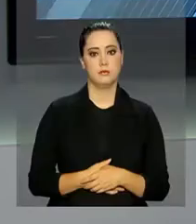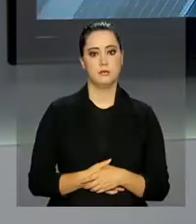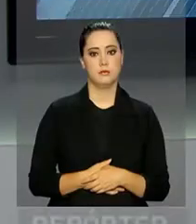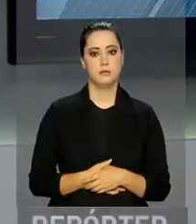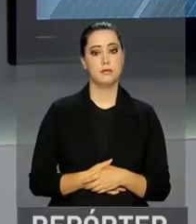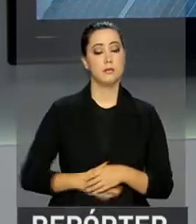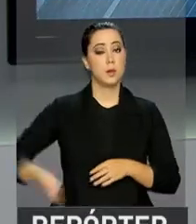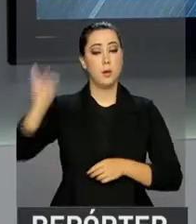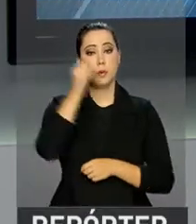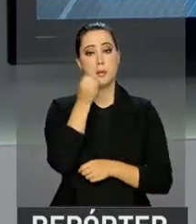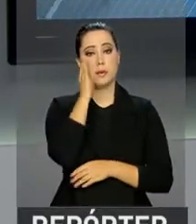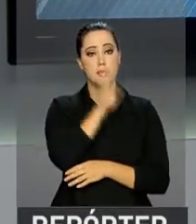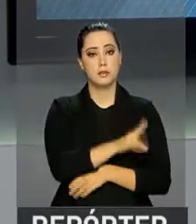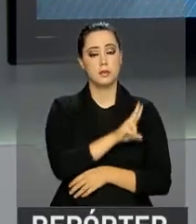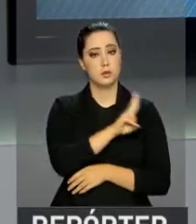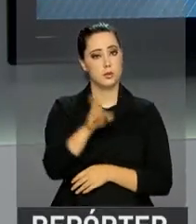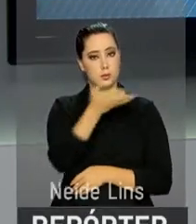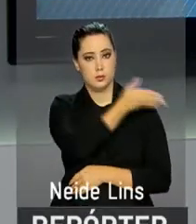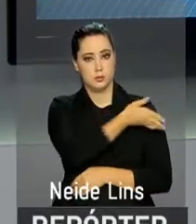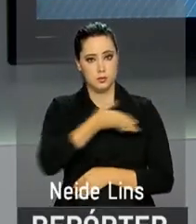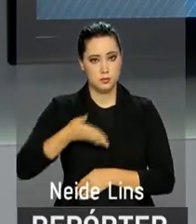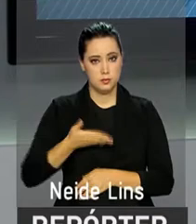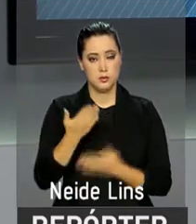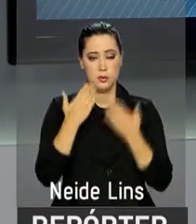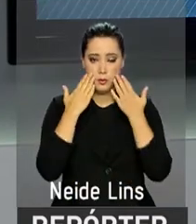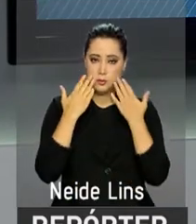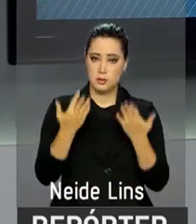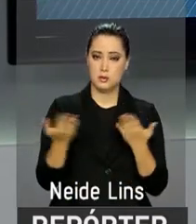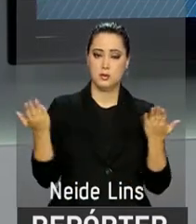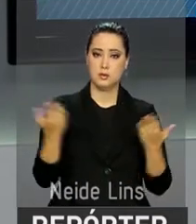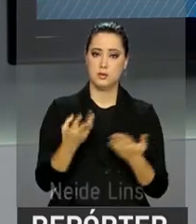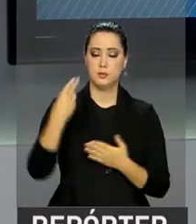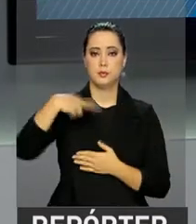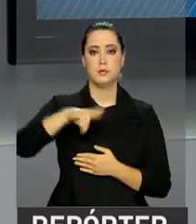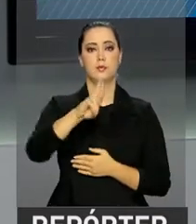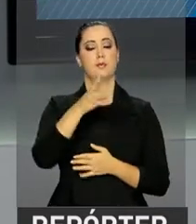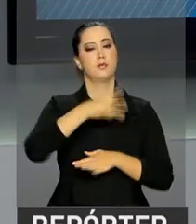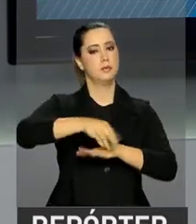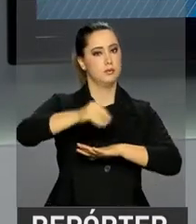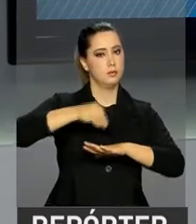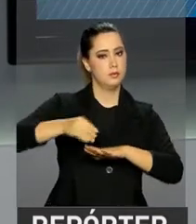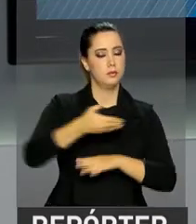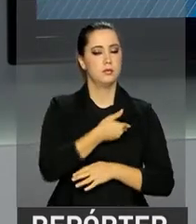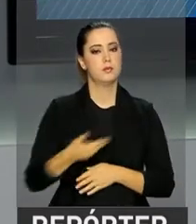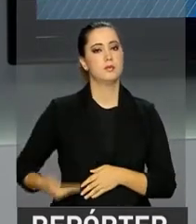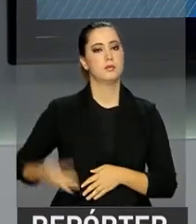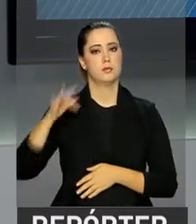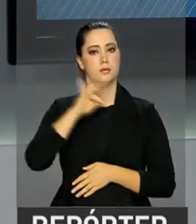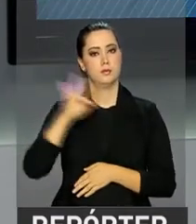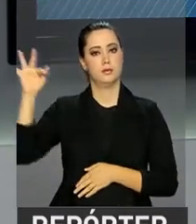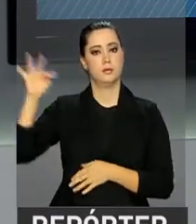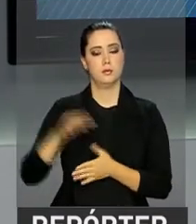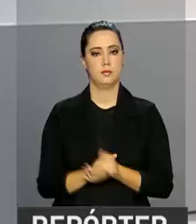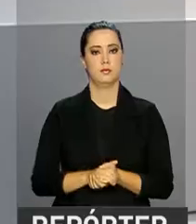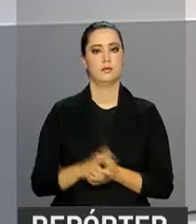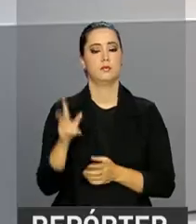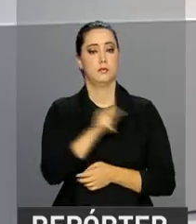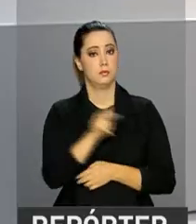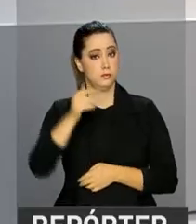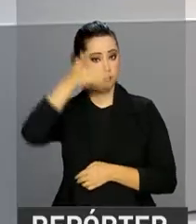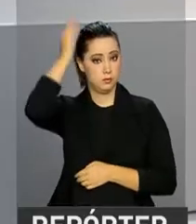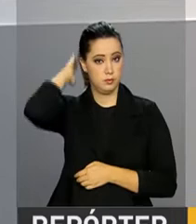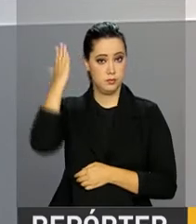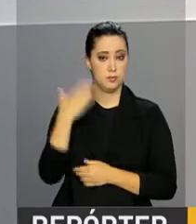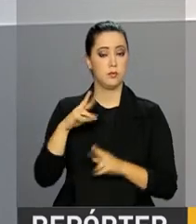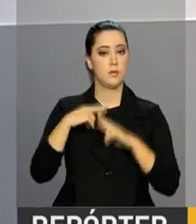Olá, boa tarde. Eu sou Roberto Camargo e começa agora mais uma edição do Repórter NBR com as notícias do governo federal. O